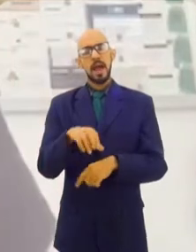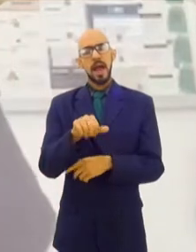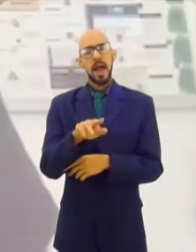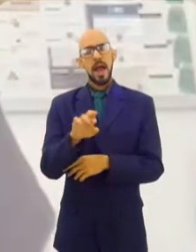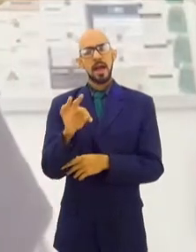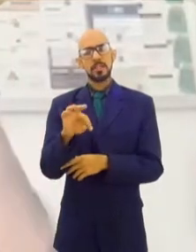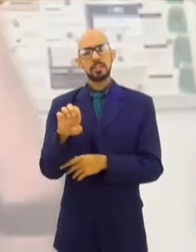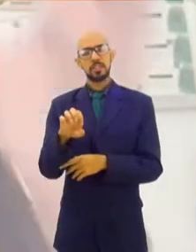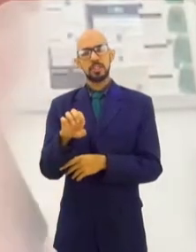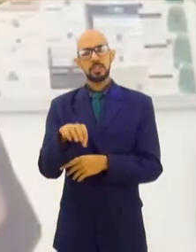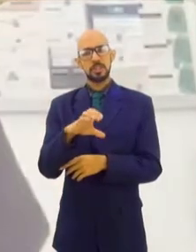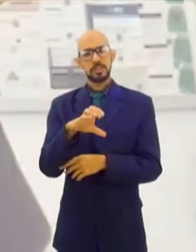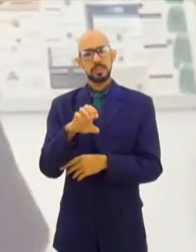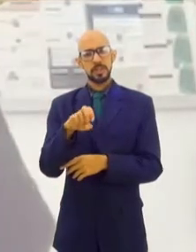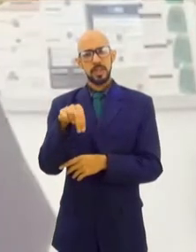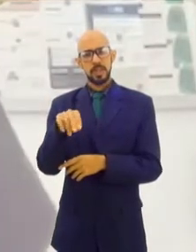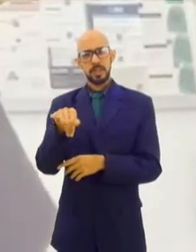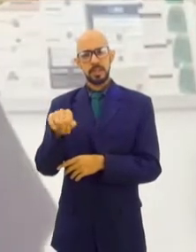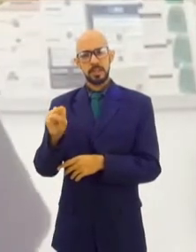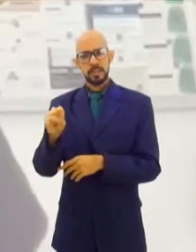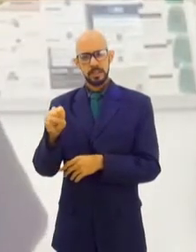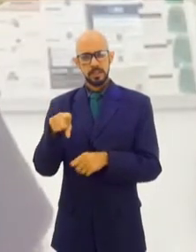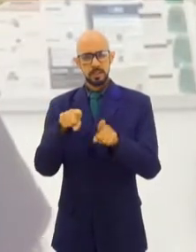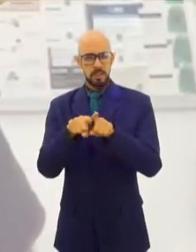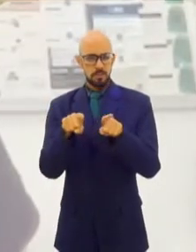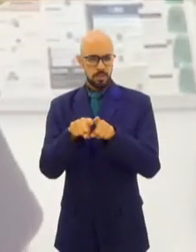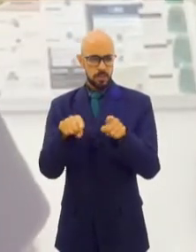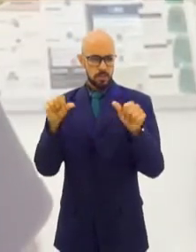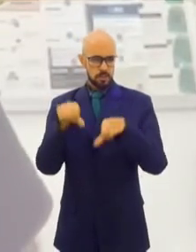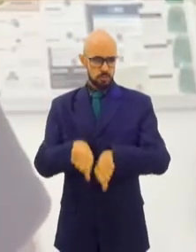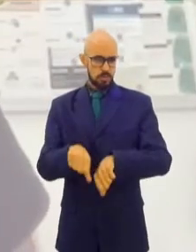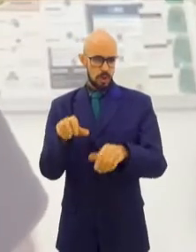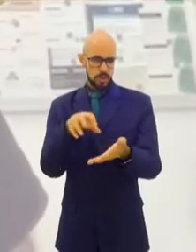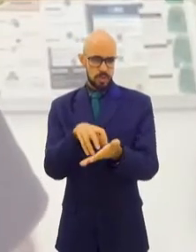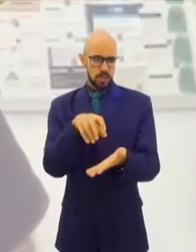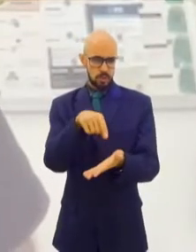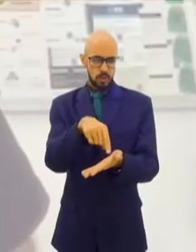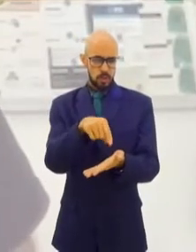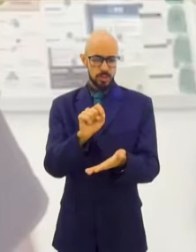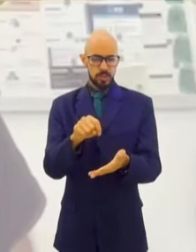né Eu acho que foram Talvez os piores segmento sair da